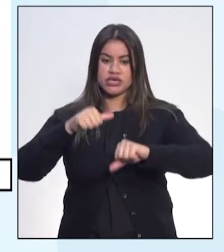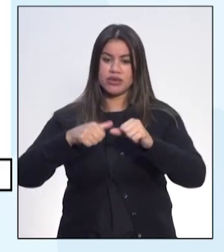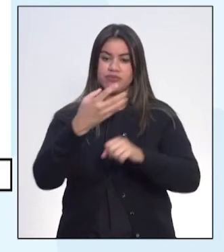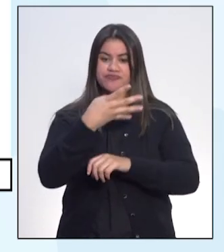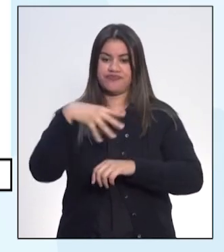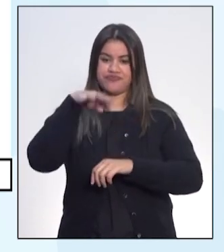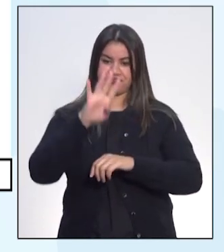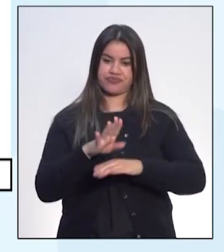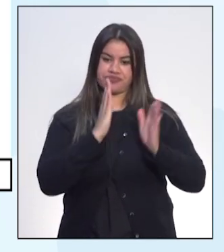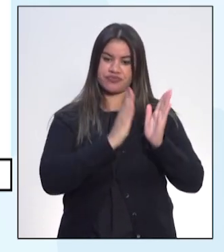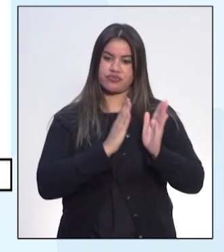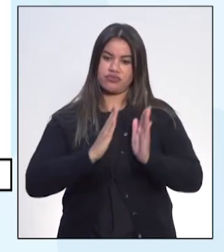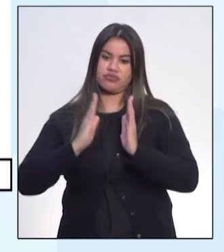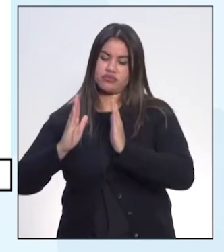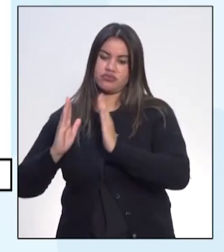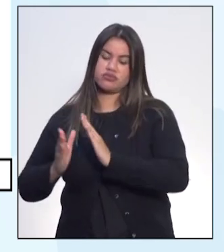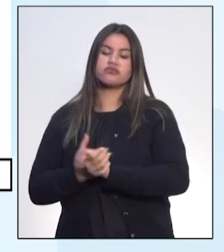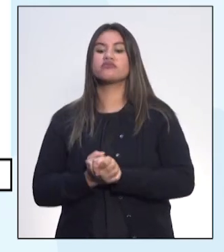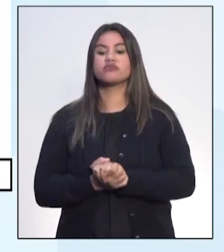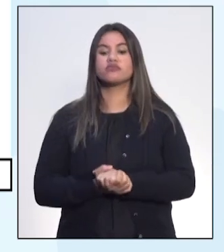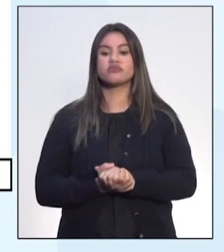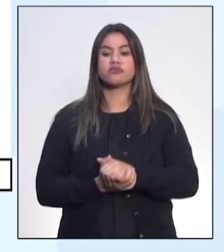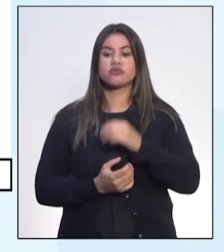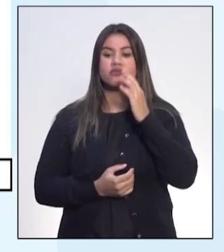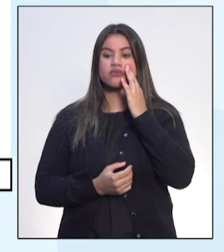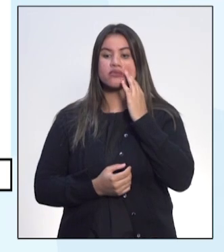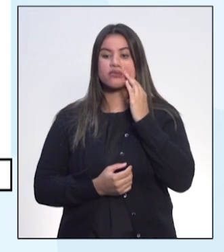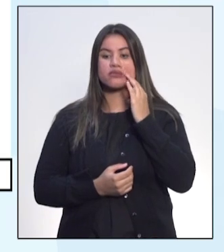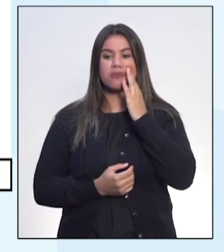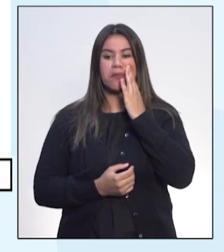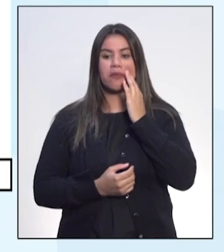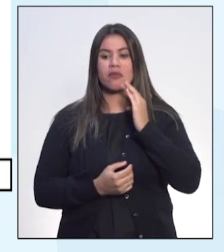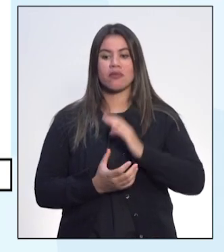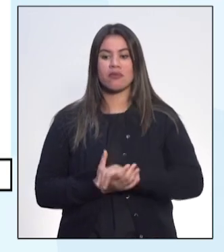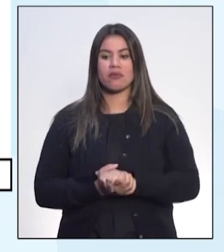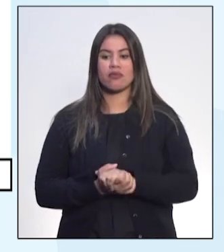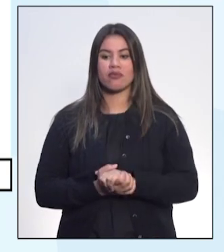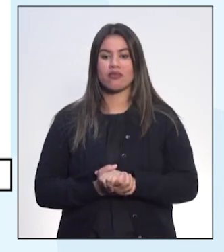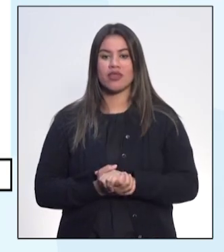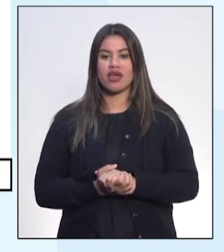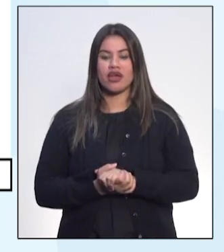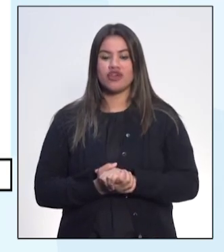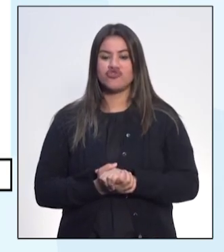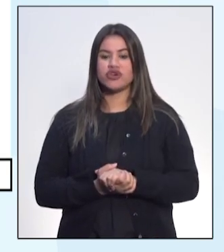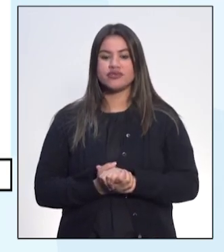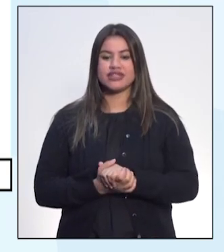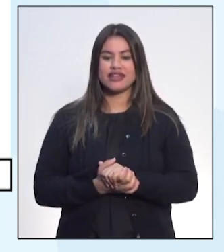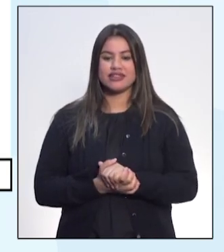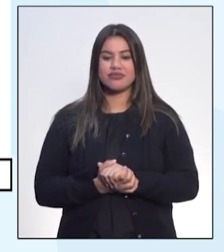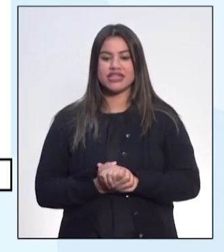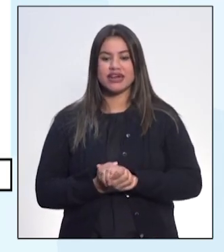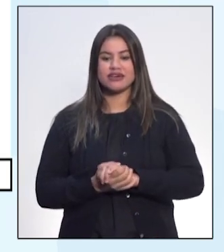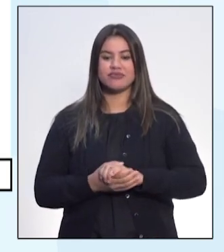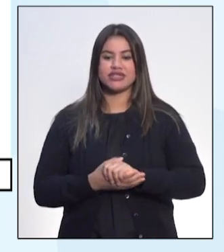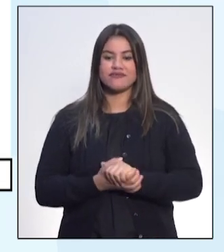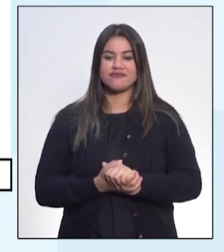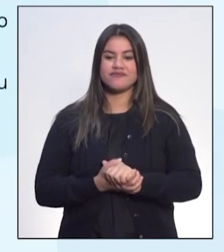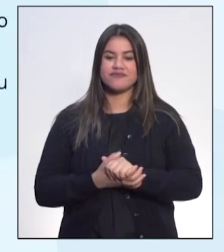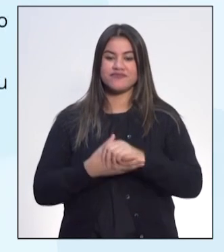essas classificações, né, essas propriedades. Então, se vocês olharem no próximo PPT, por